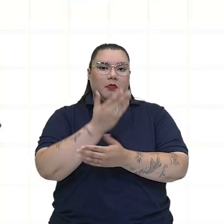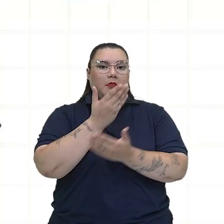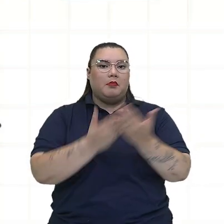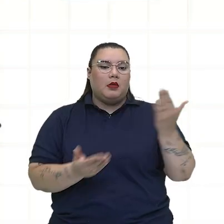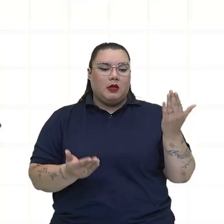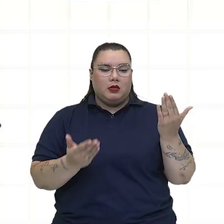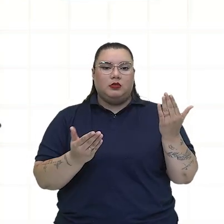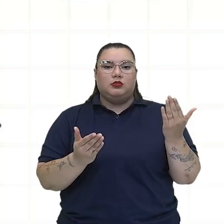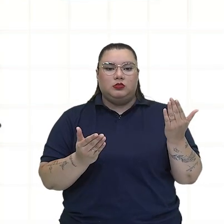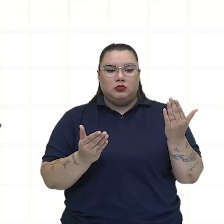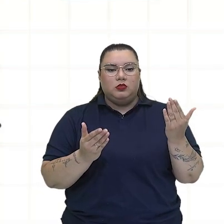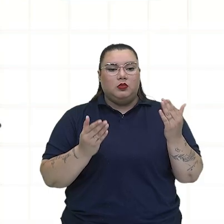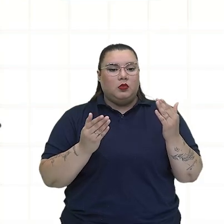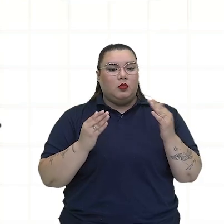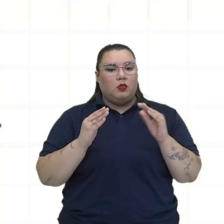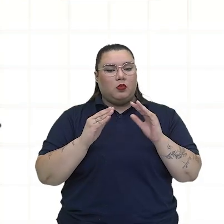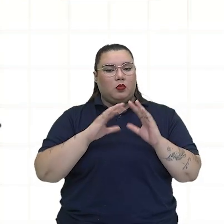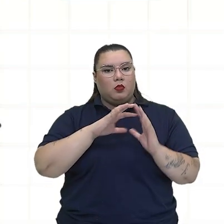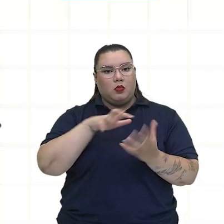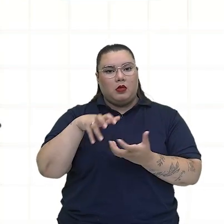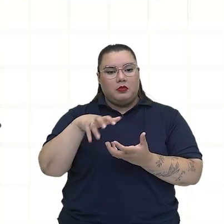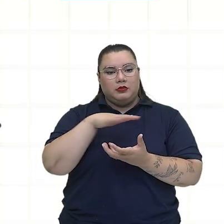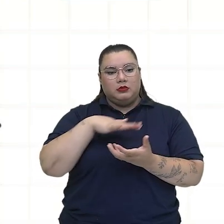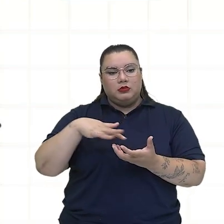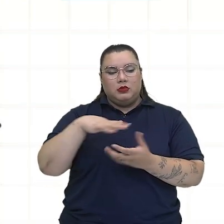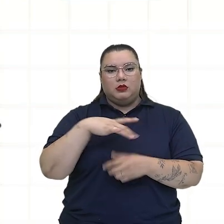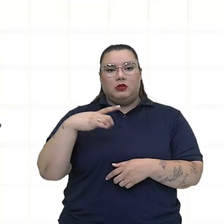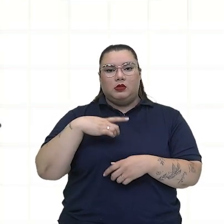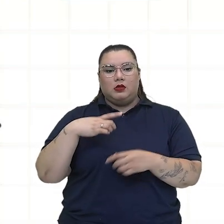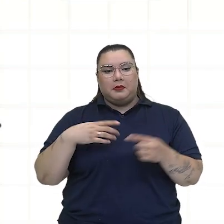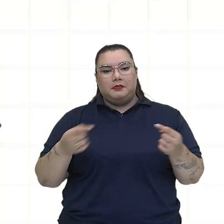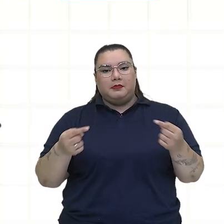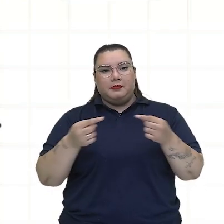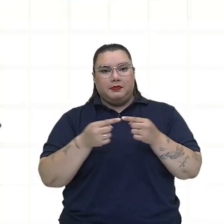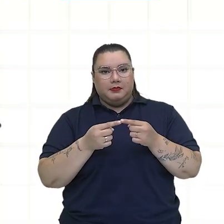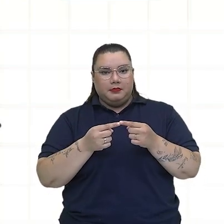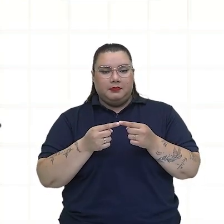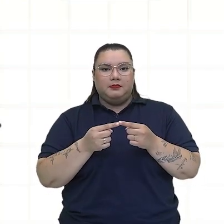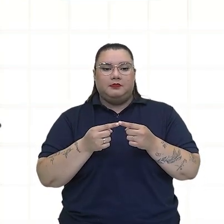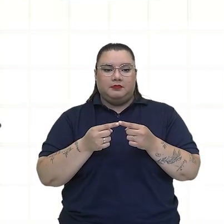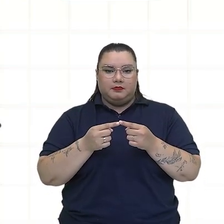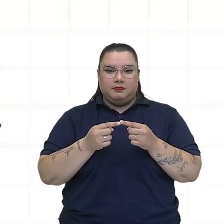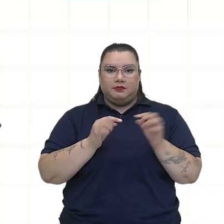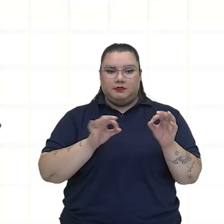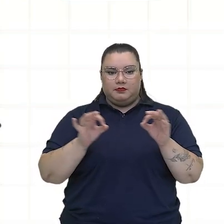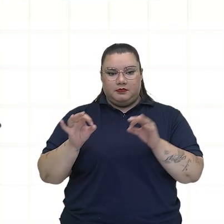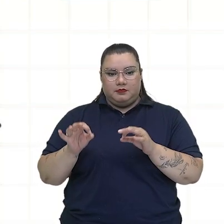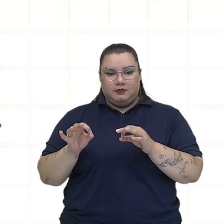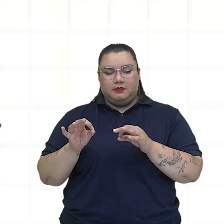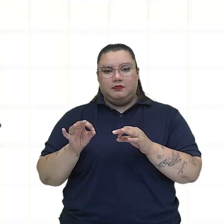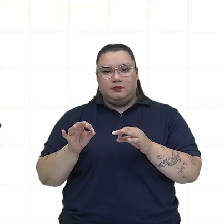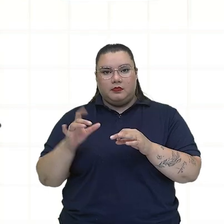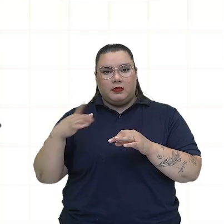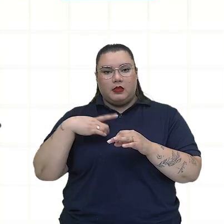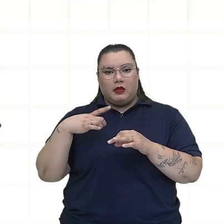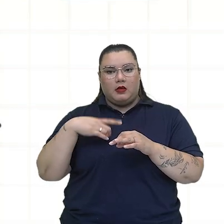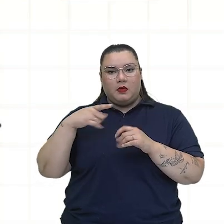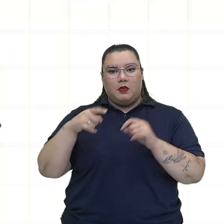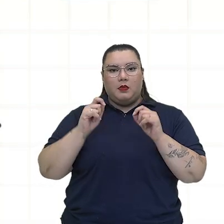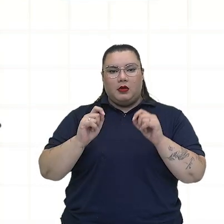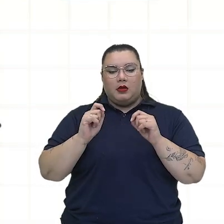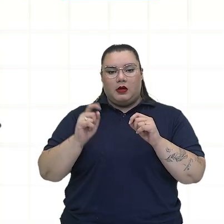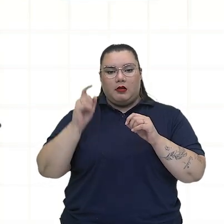perdendo, então, todo um ecossistema na qual ele está colocando a sua rede, colocando